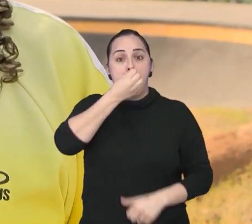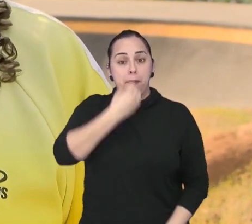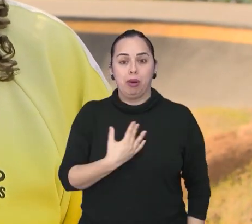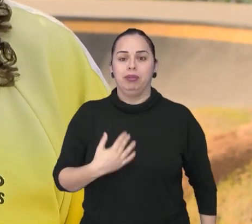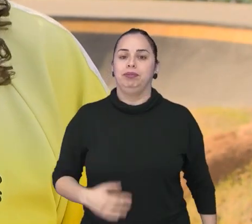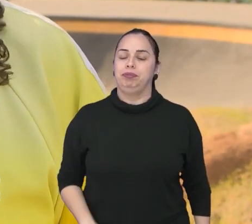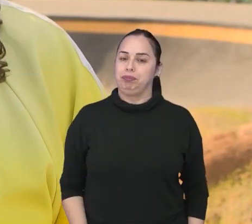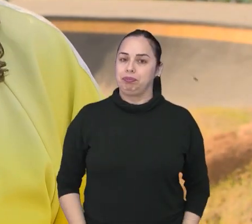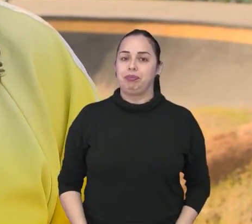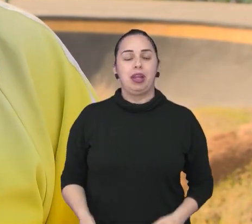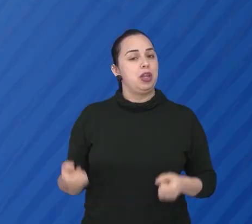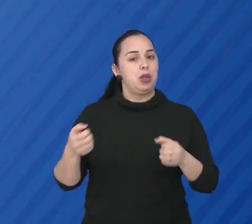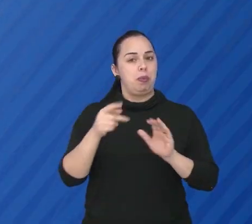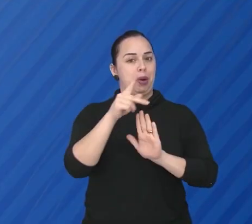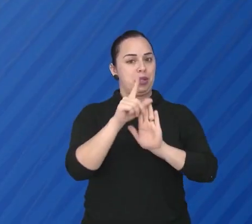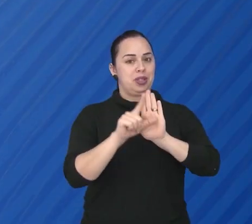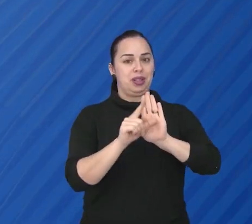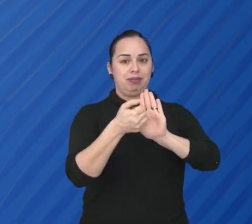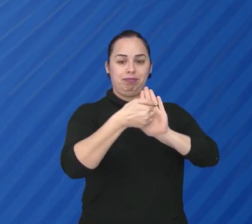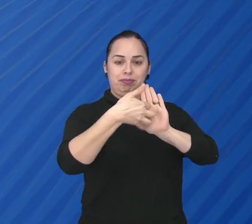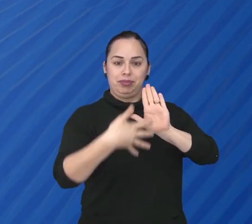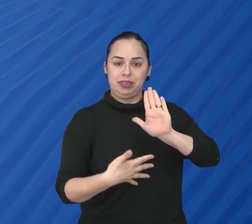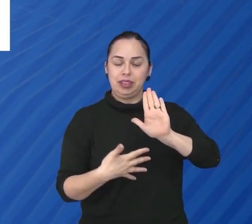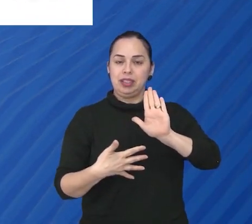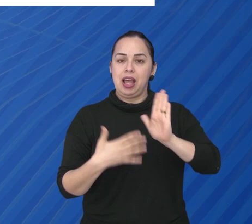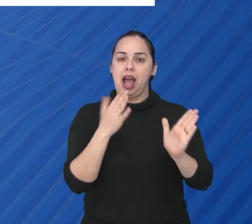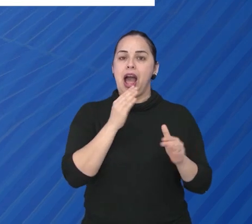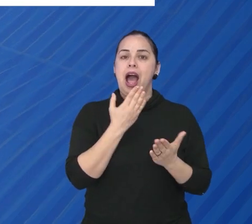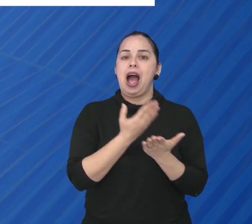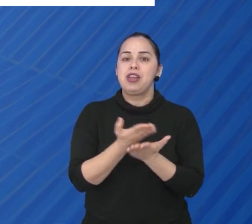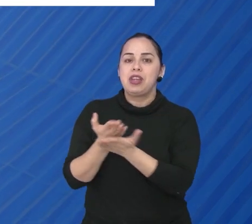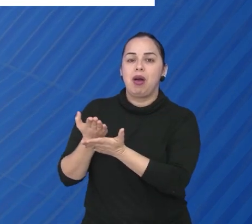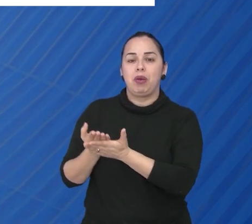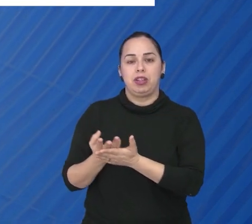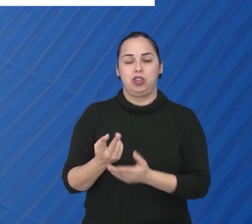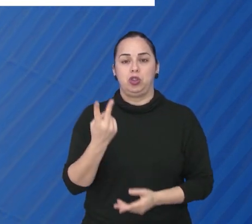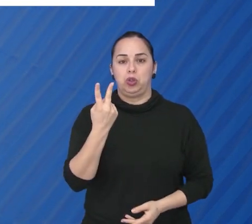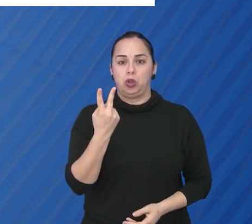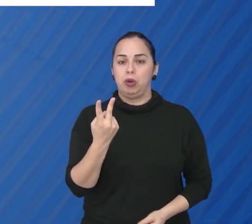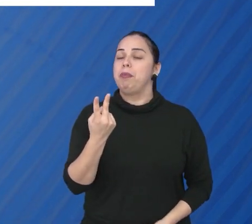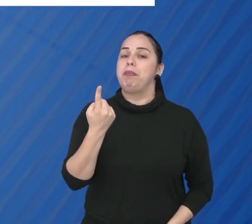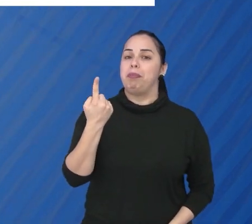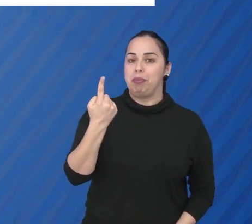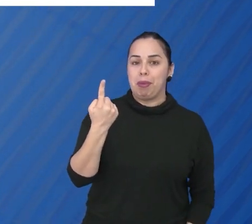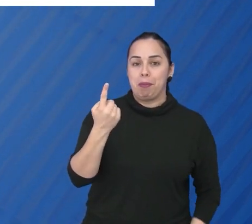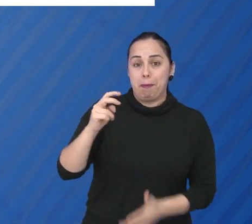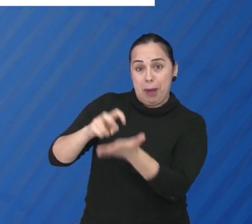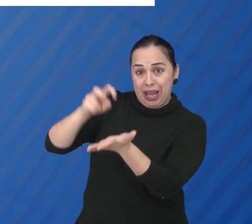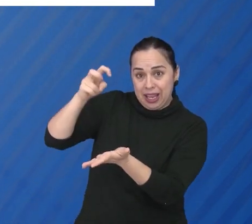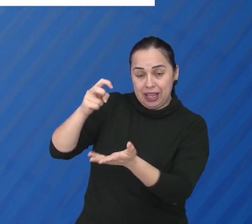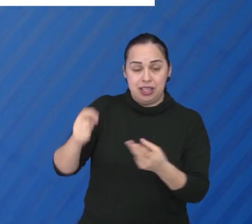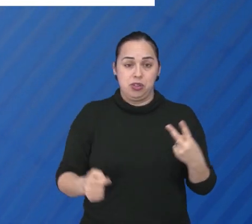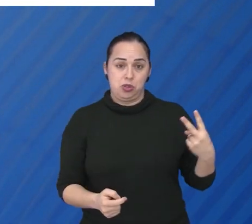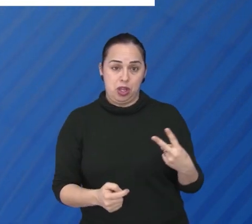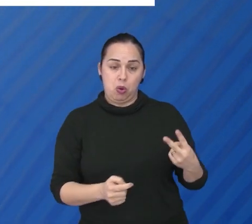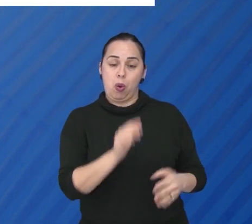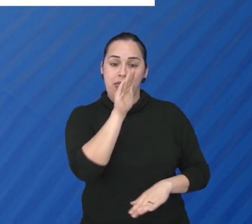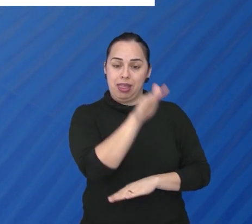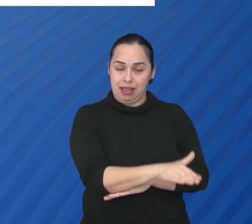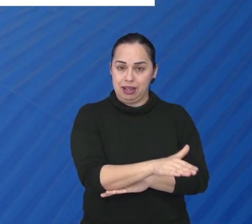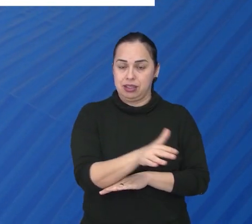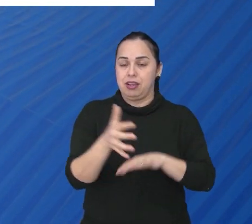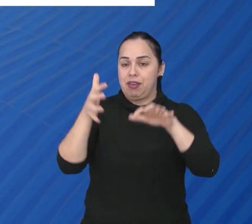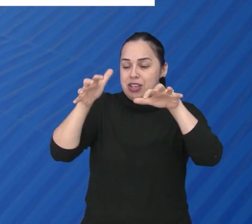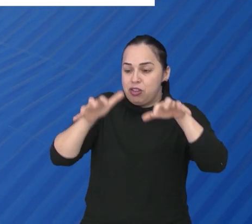Eu acho muito interessante. Ainda segundo o projeto, as aulas serão realizadas em 2 turnos, manhã e tarde.